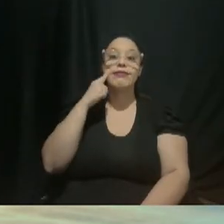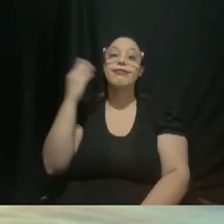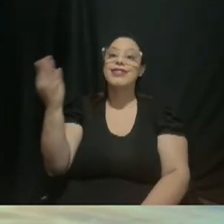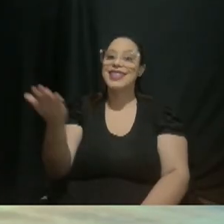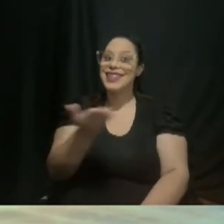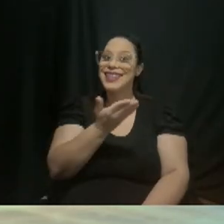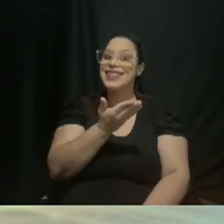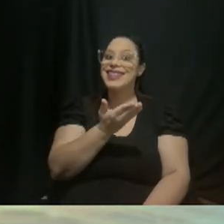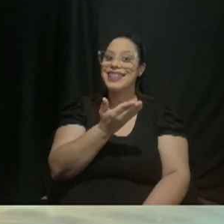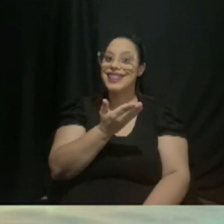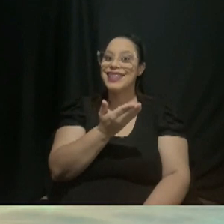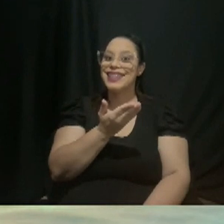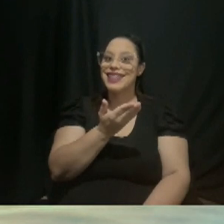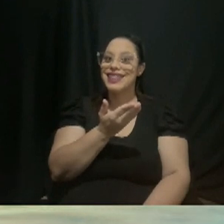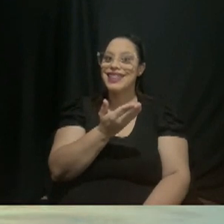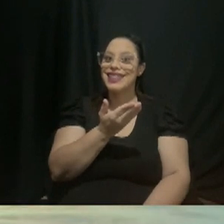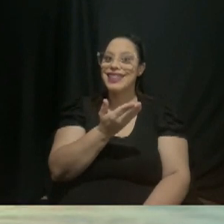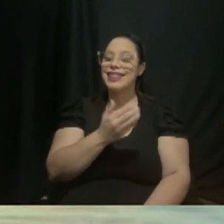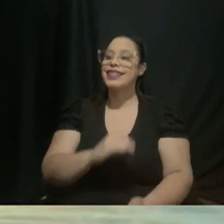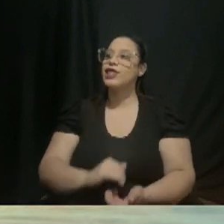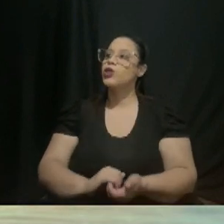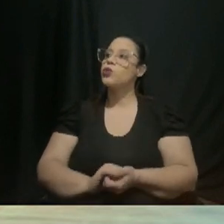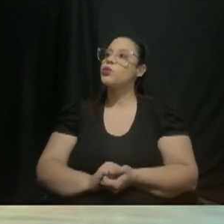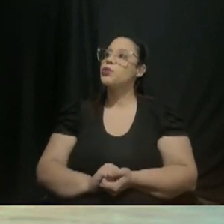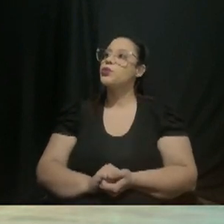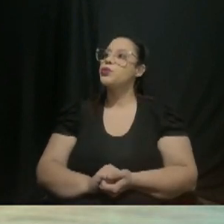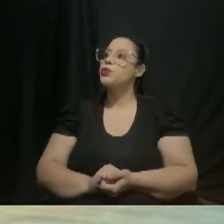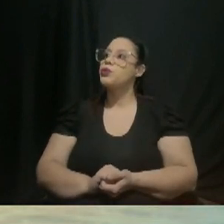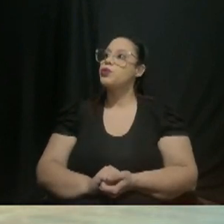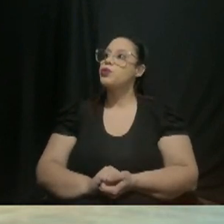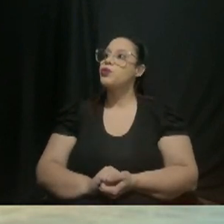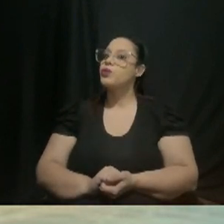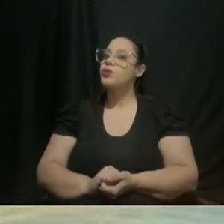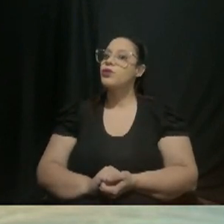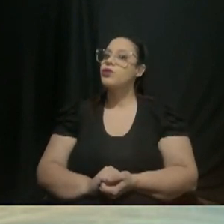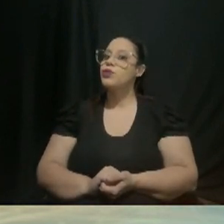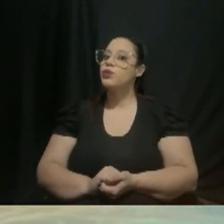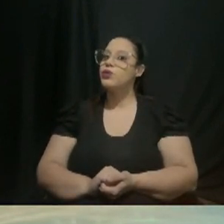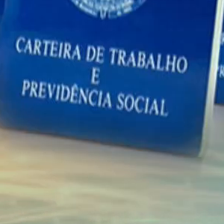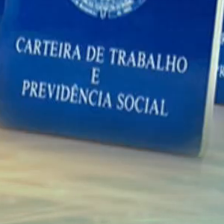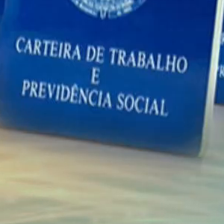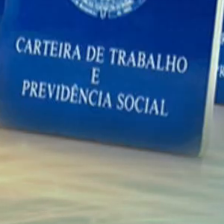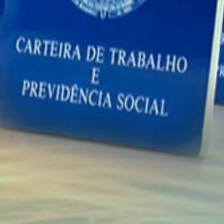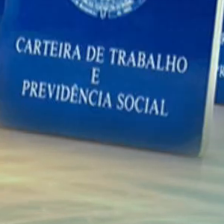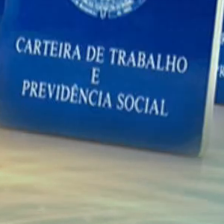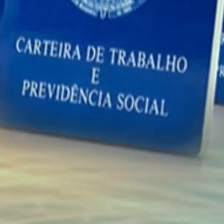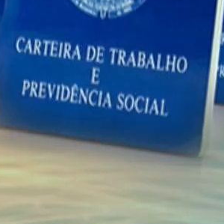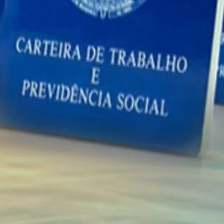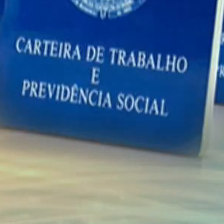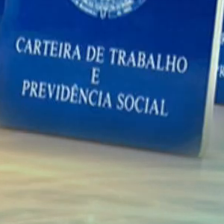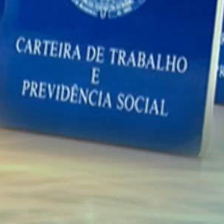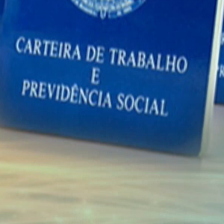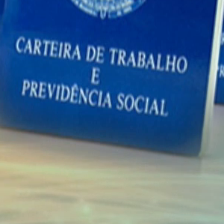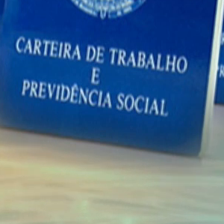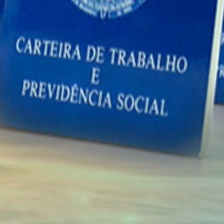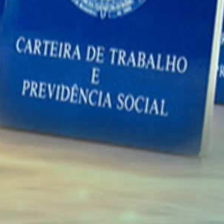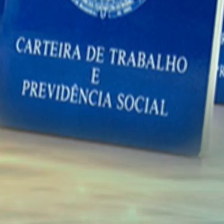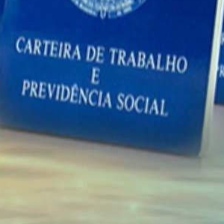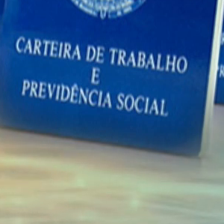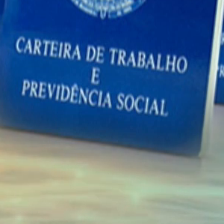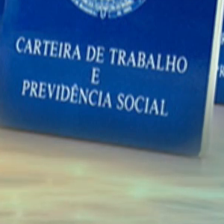Há vagas para agente de vendas de serviços, ajudante de cozinha, ajudante